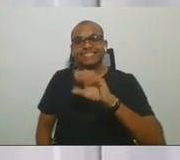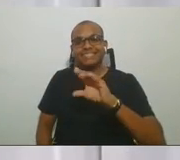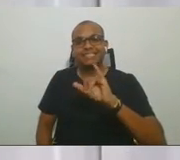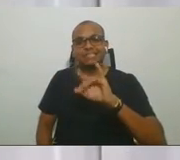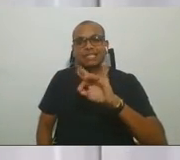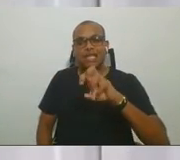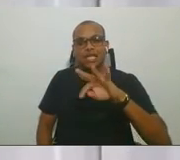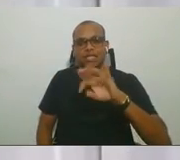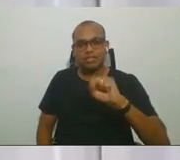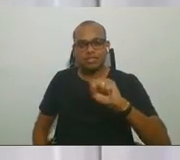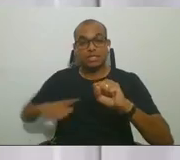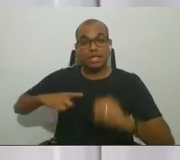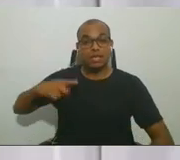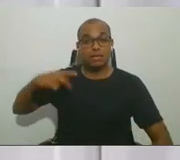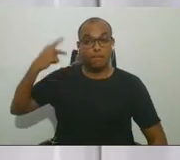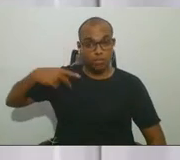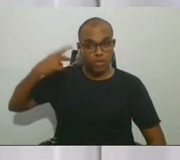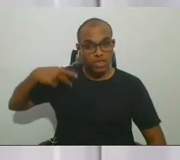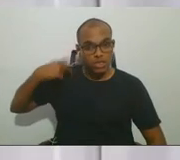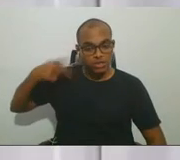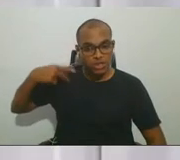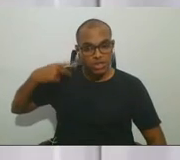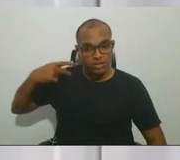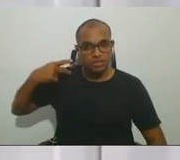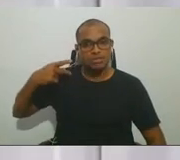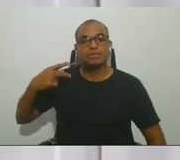que suas políticas resultam